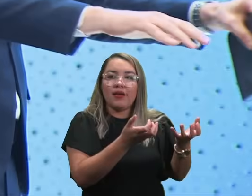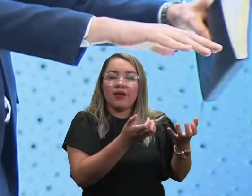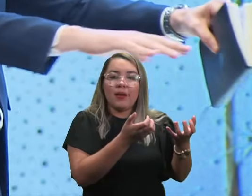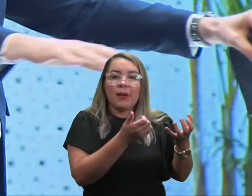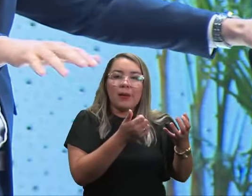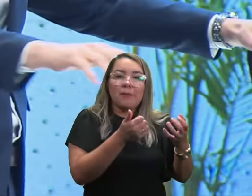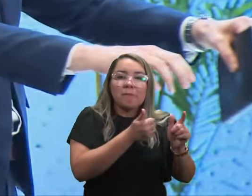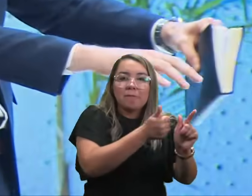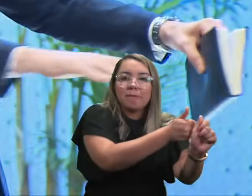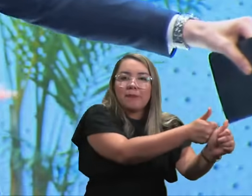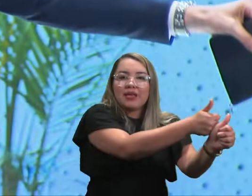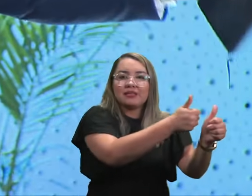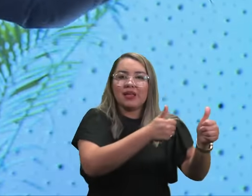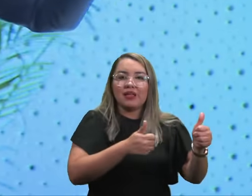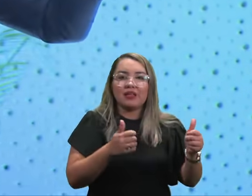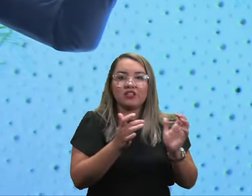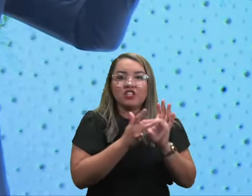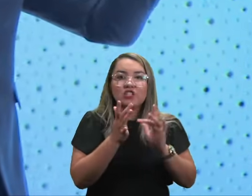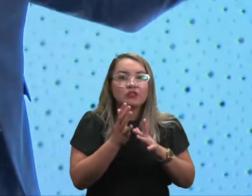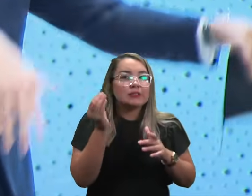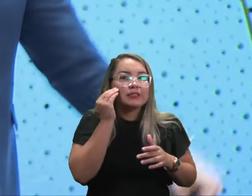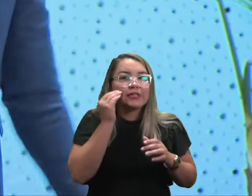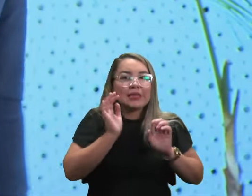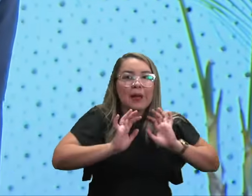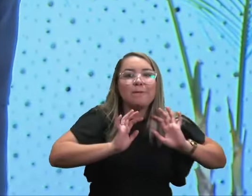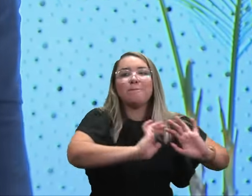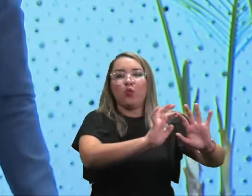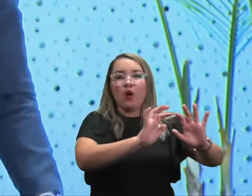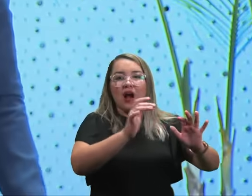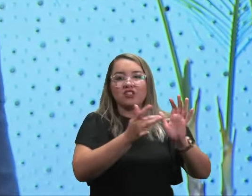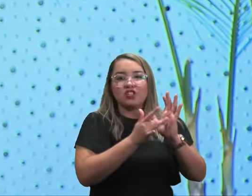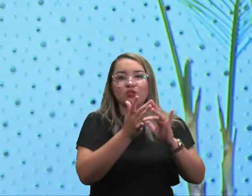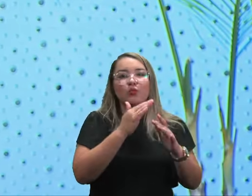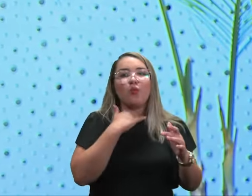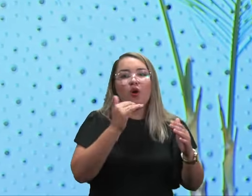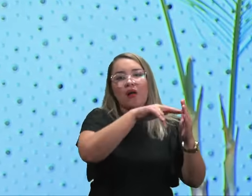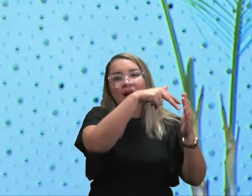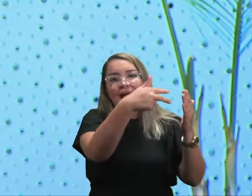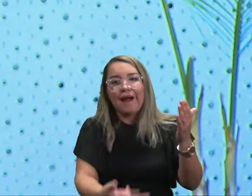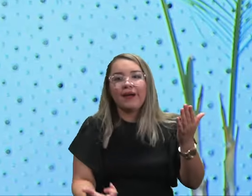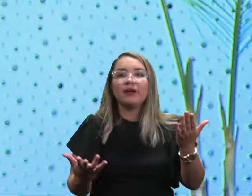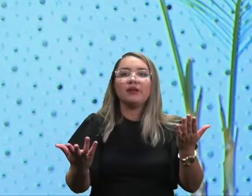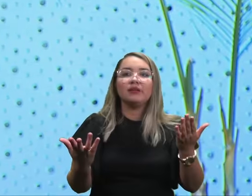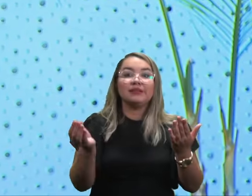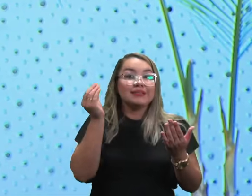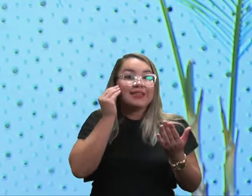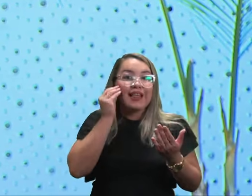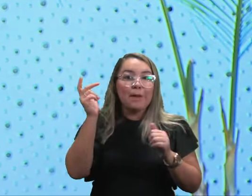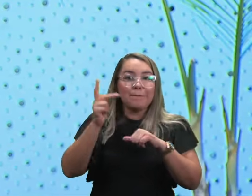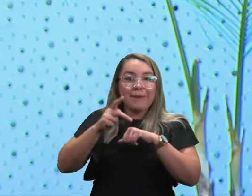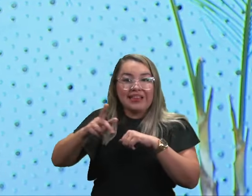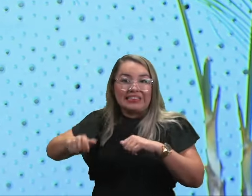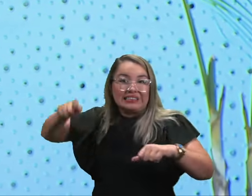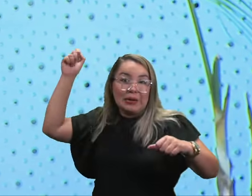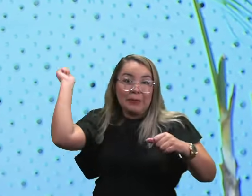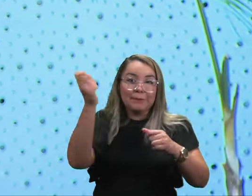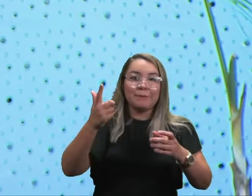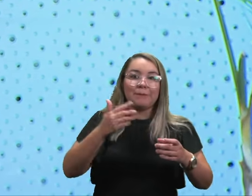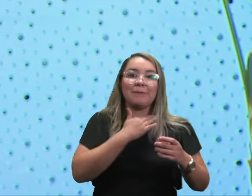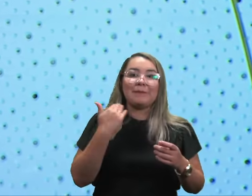de uma ribanceira ali em Nazaré, e outras vezes queriam apedrejar Jesus, mas João fala muitas